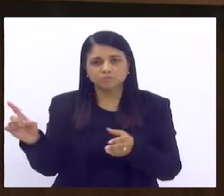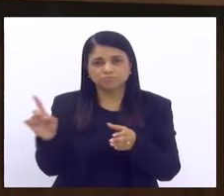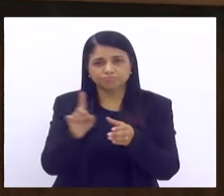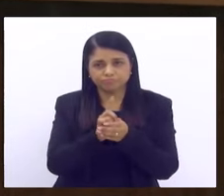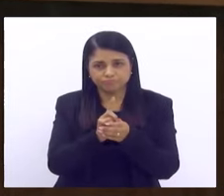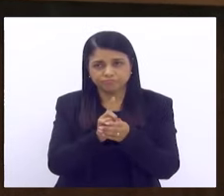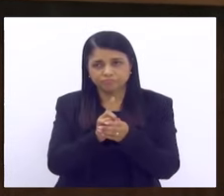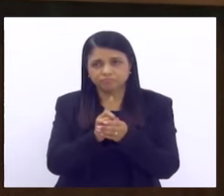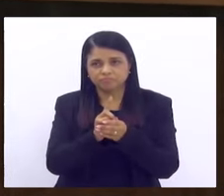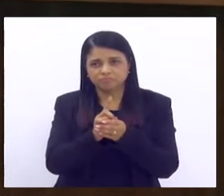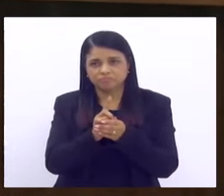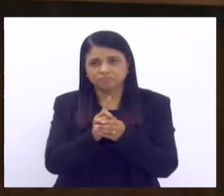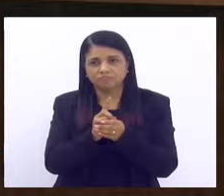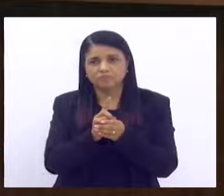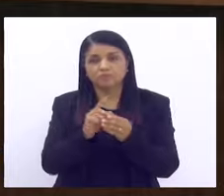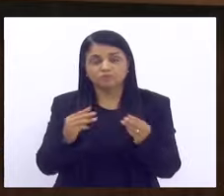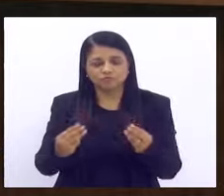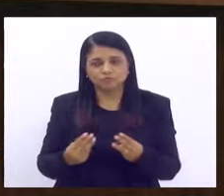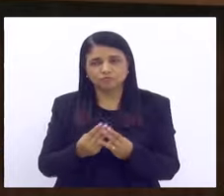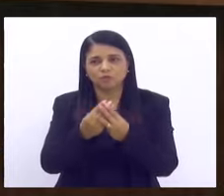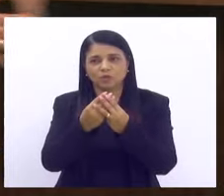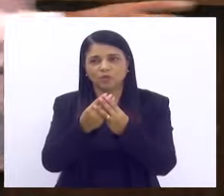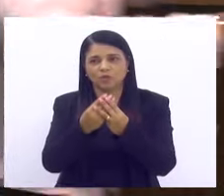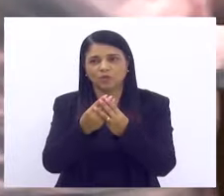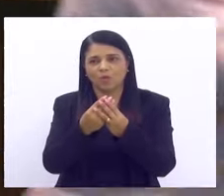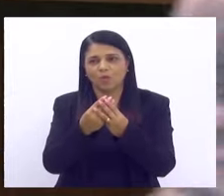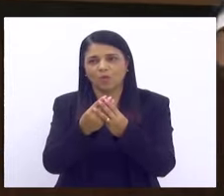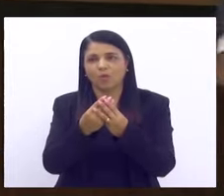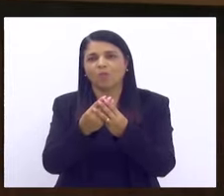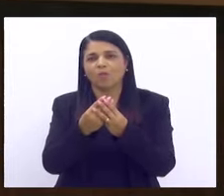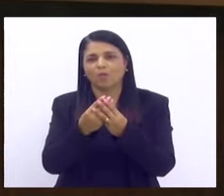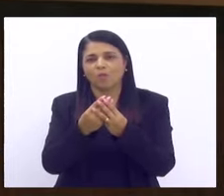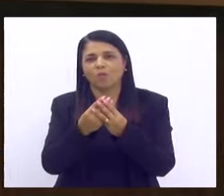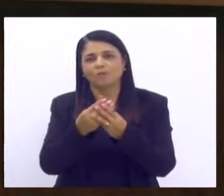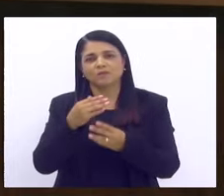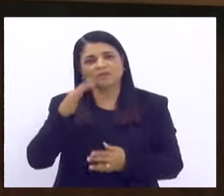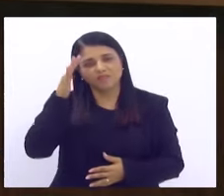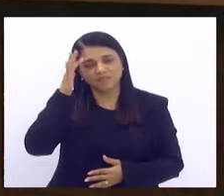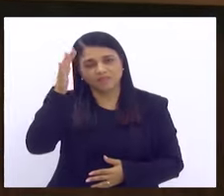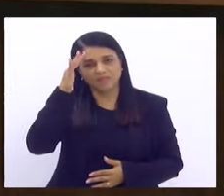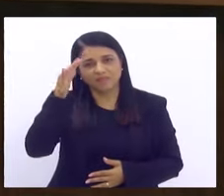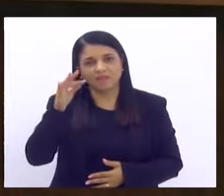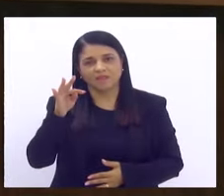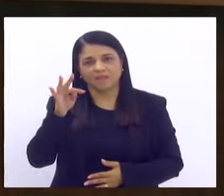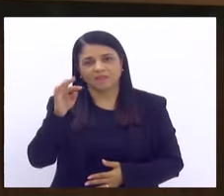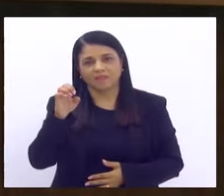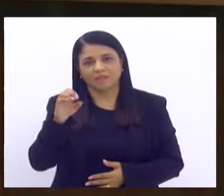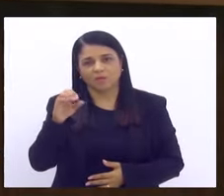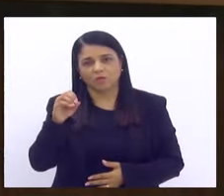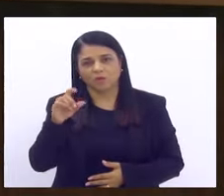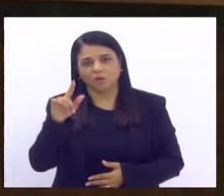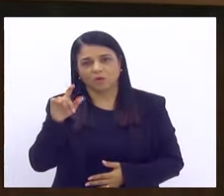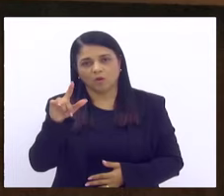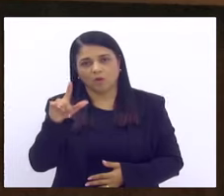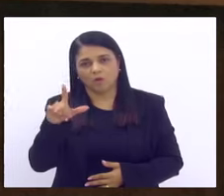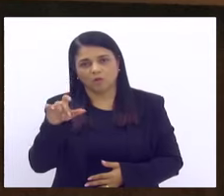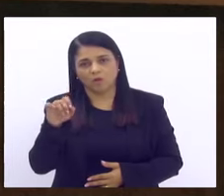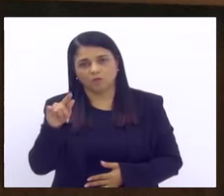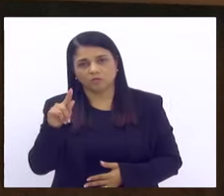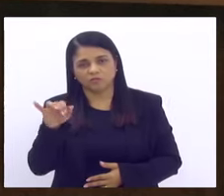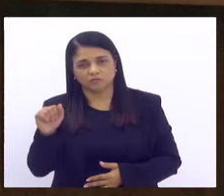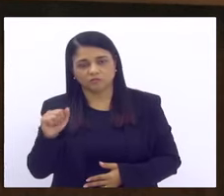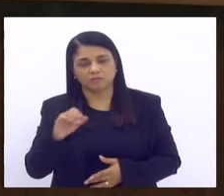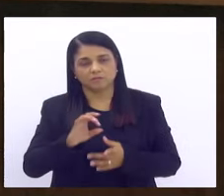projeto, um judeu adepto também da teologia da libertação. Por fim...